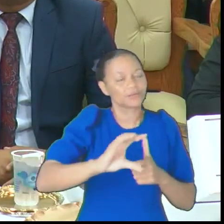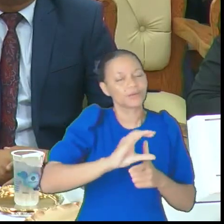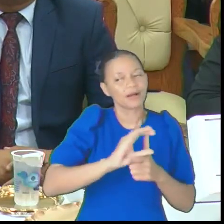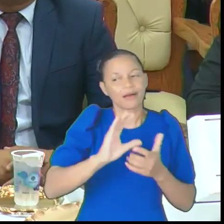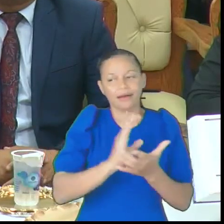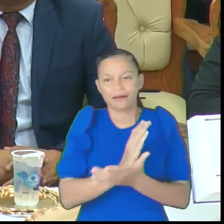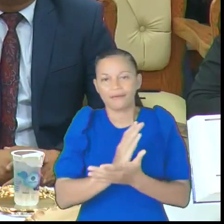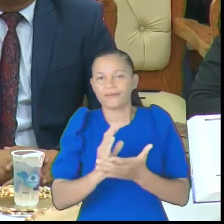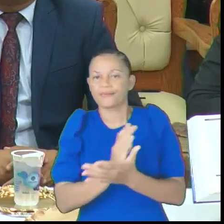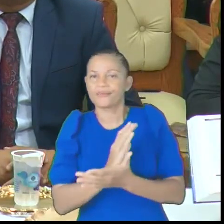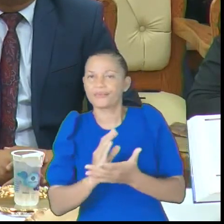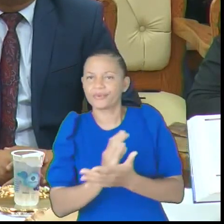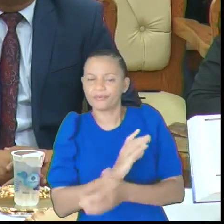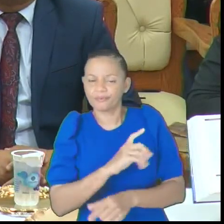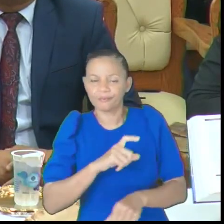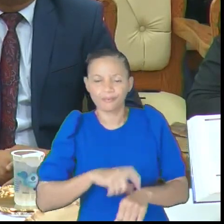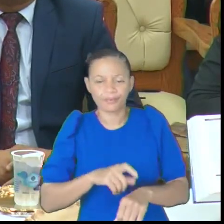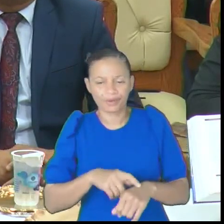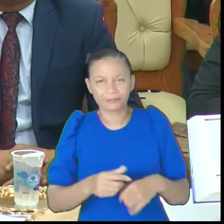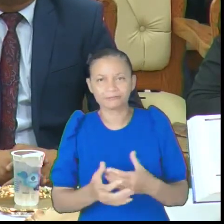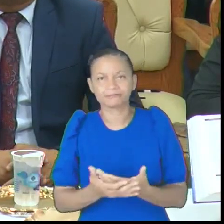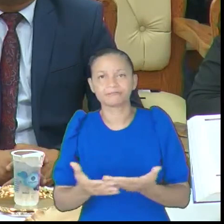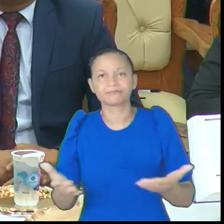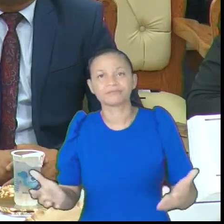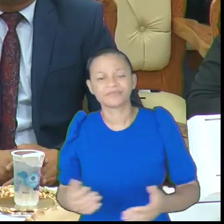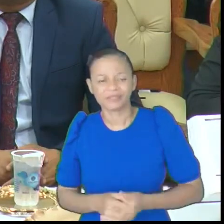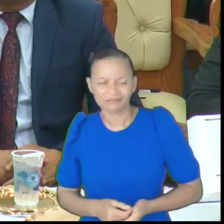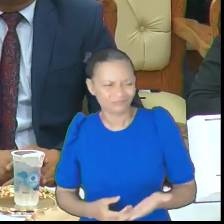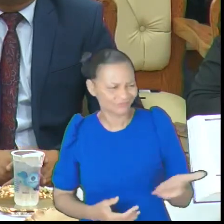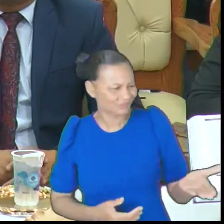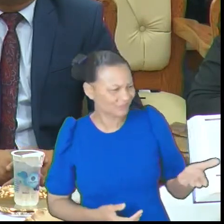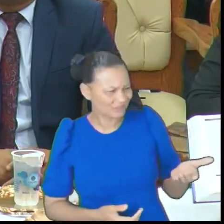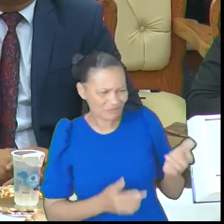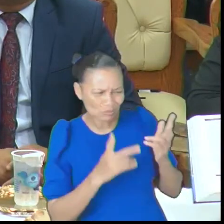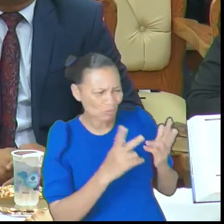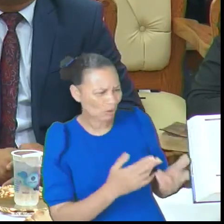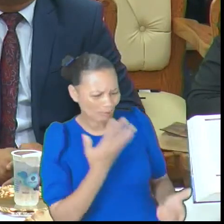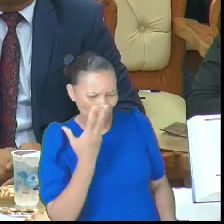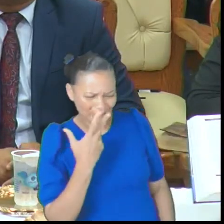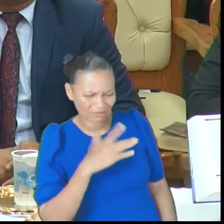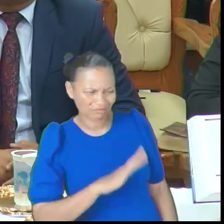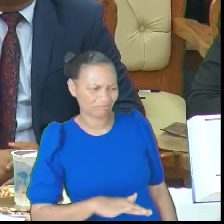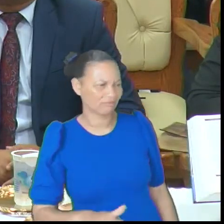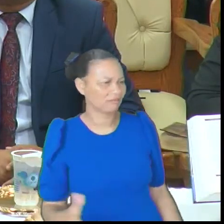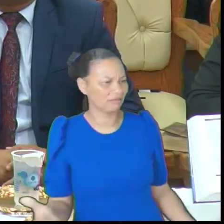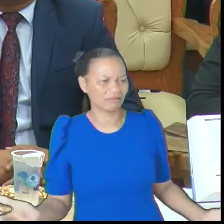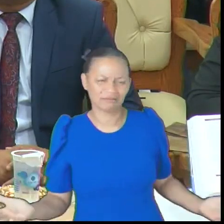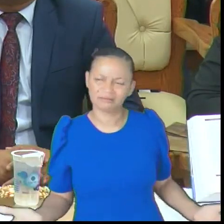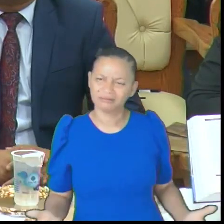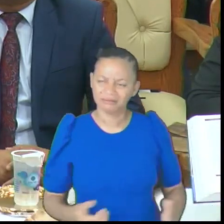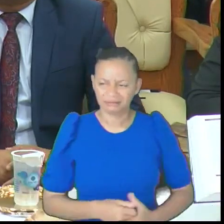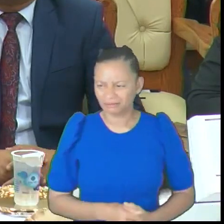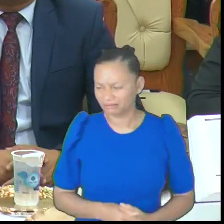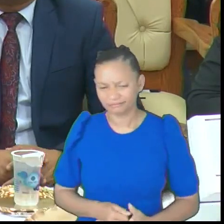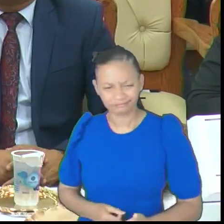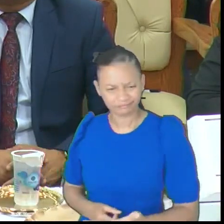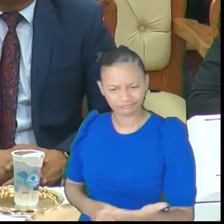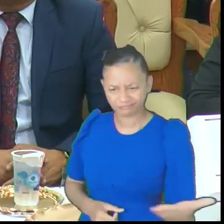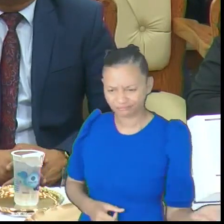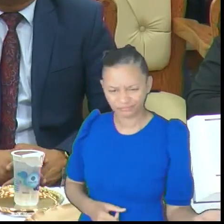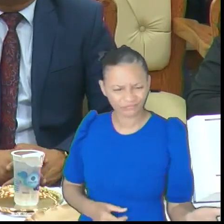ele chama aqueles irmãos de meninos. Em alguns momentos, ele chama aqueles irmãos